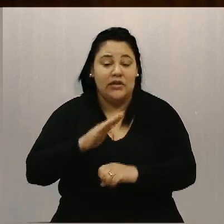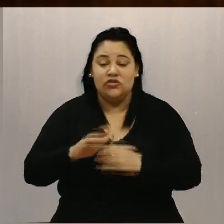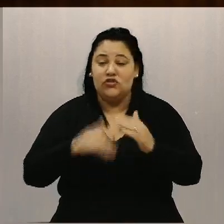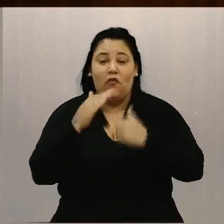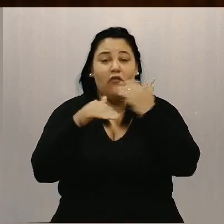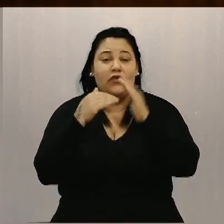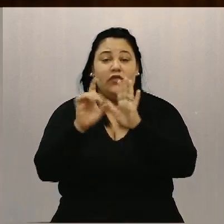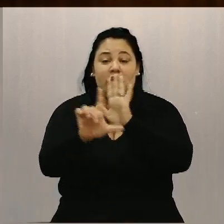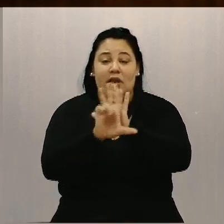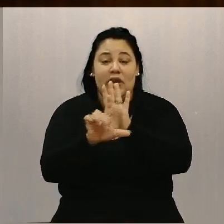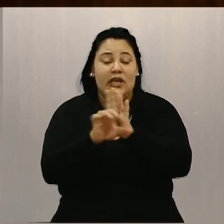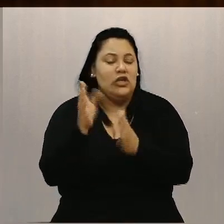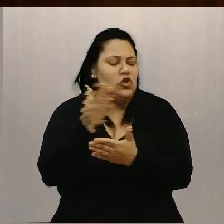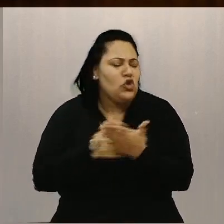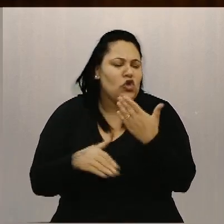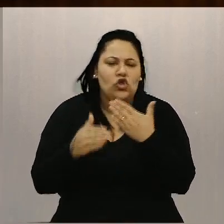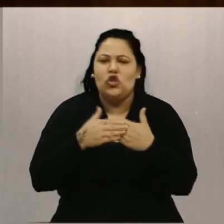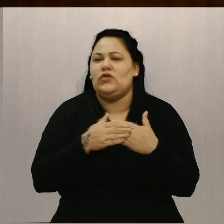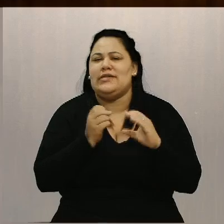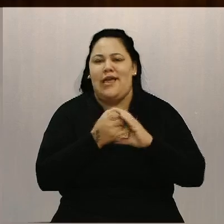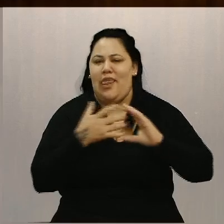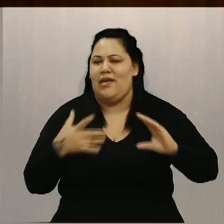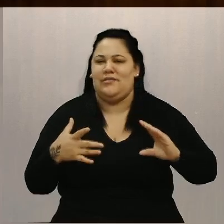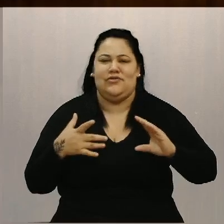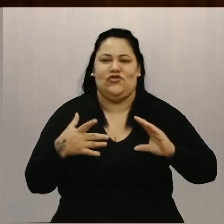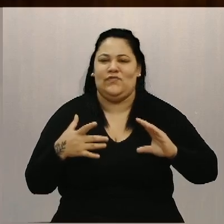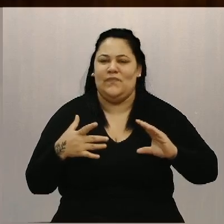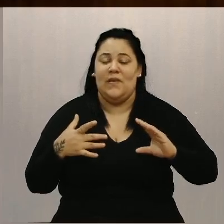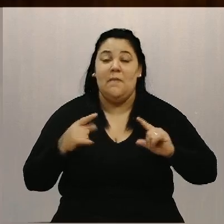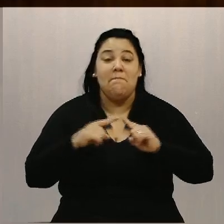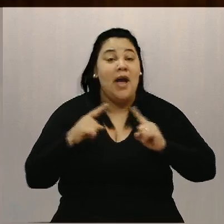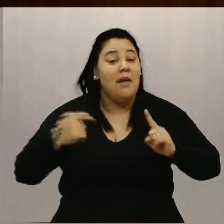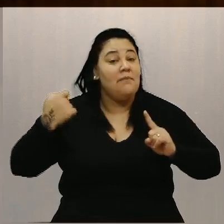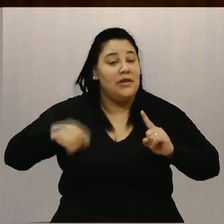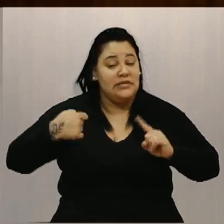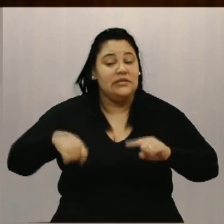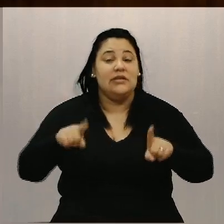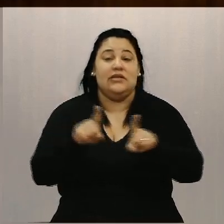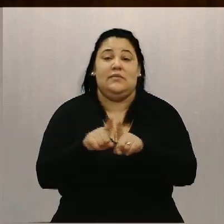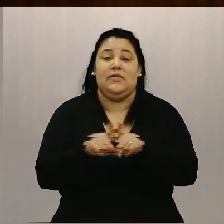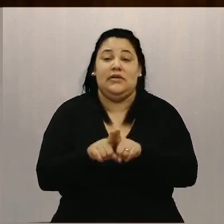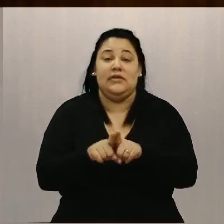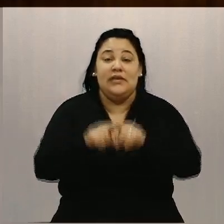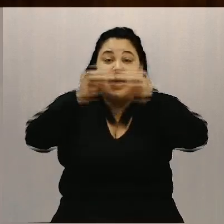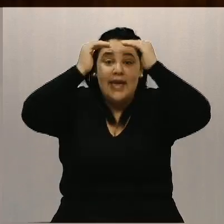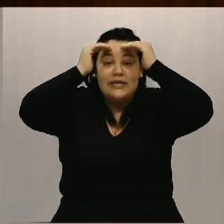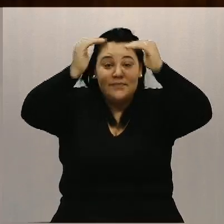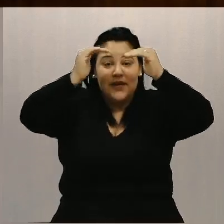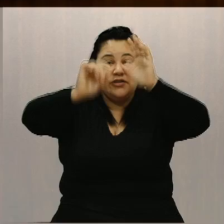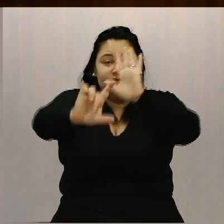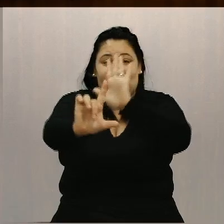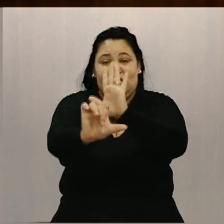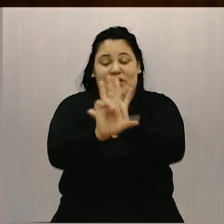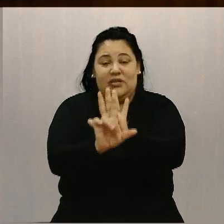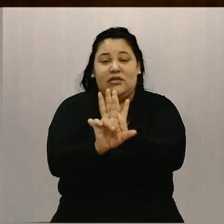leis, em todos os aspectos, mas é necessário também que se cumpra as leis, né? Então,